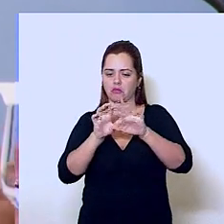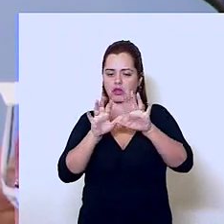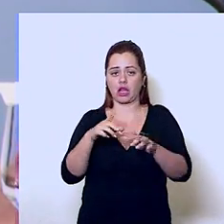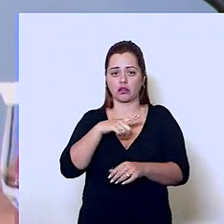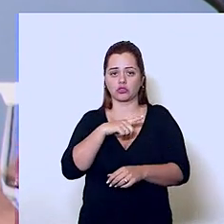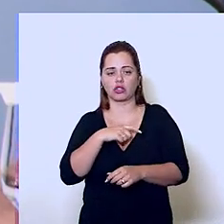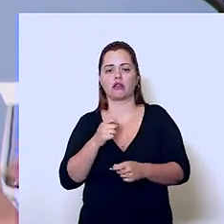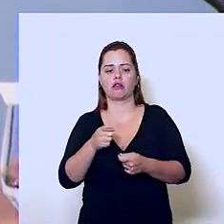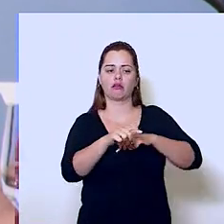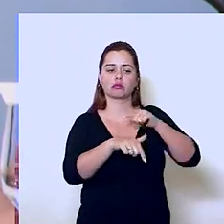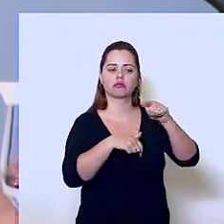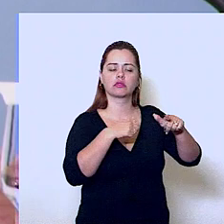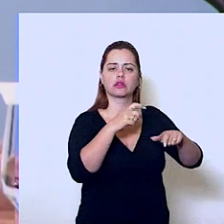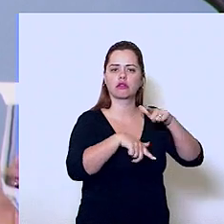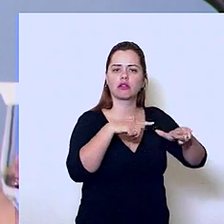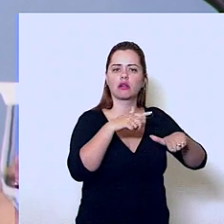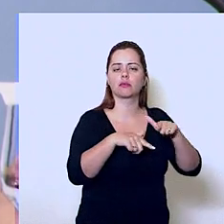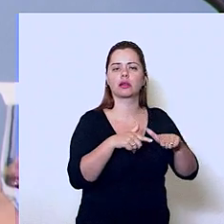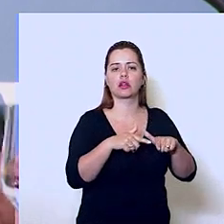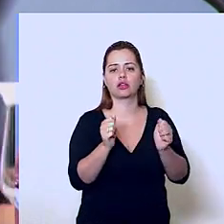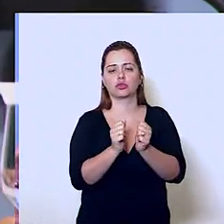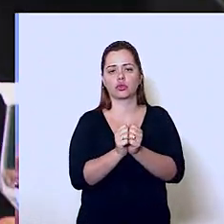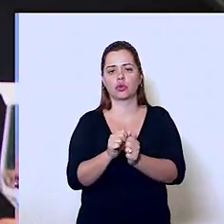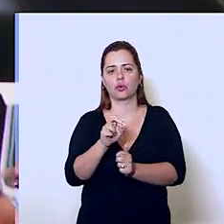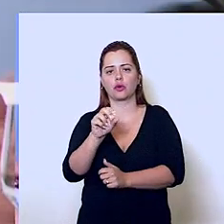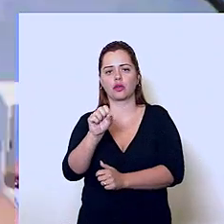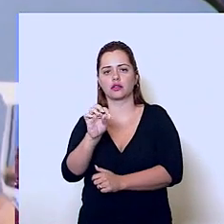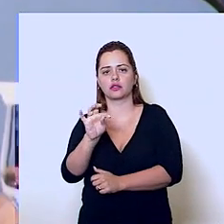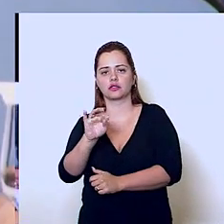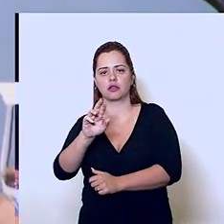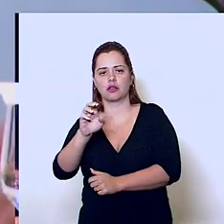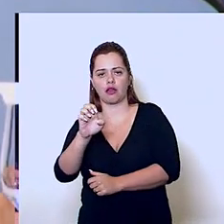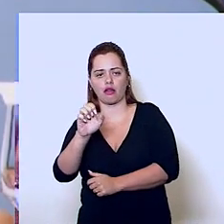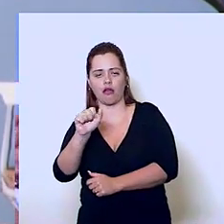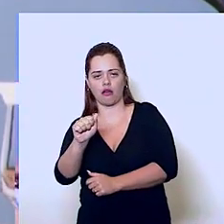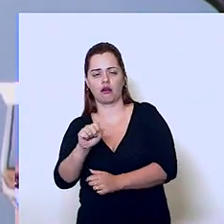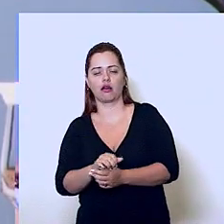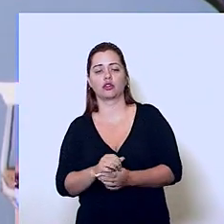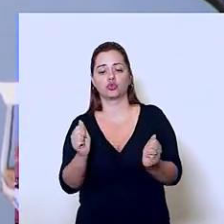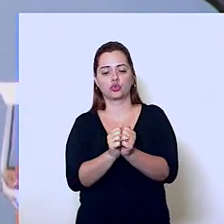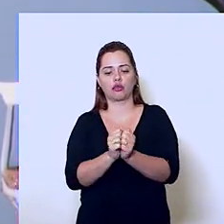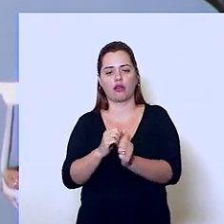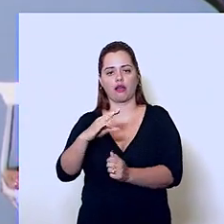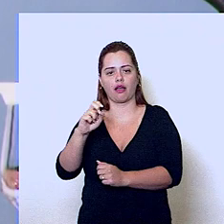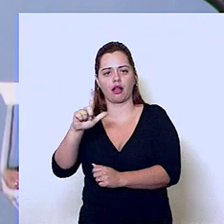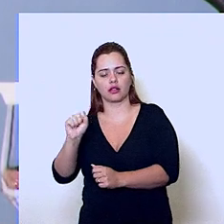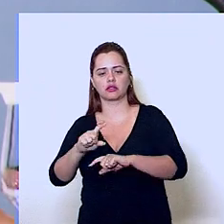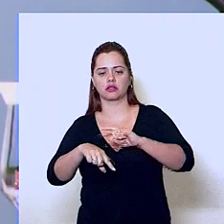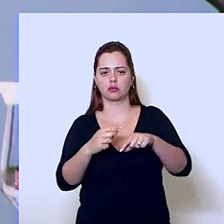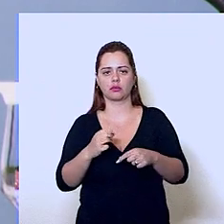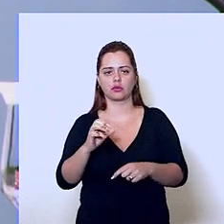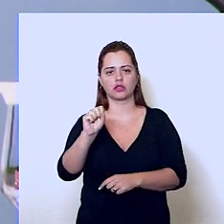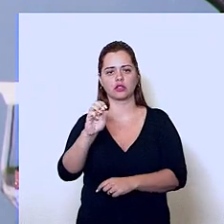a área das USTR. Na época, foram duas. Era a Carla Hills e, logo depois, a Charlene Barshevsky.